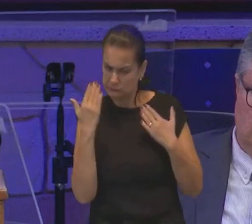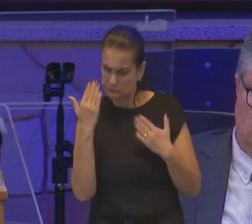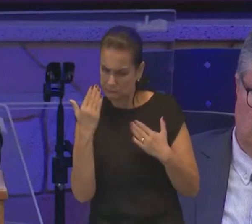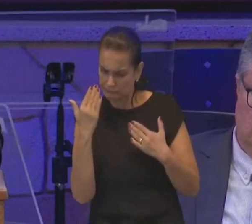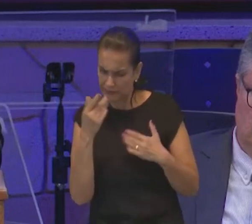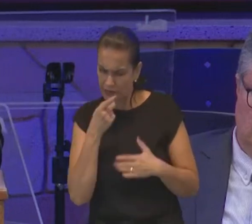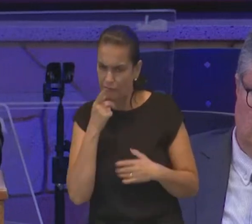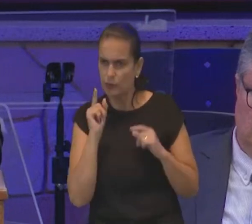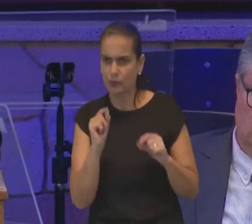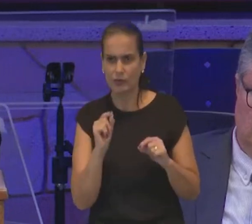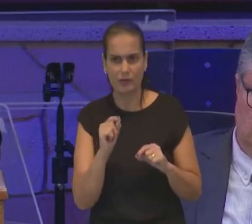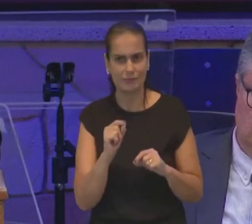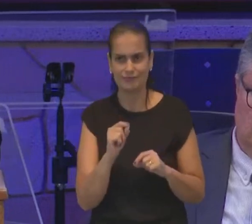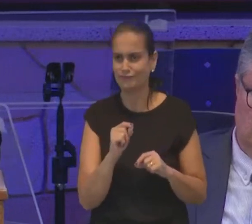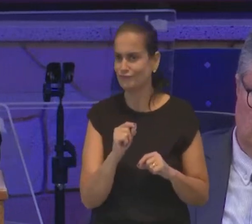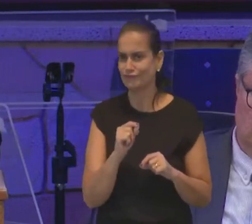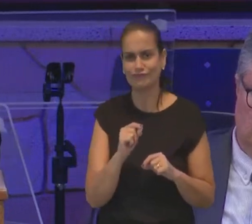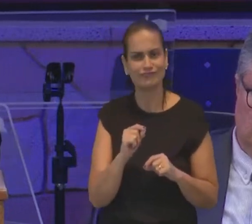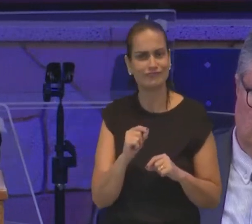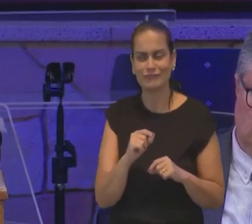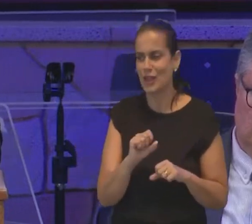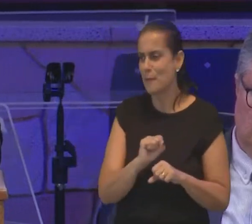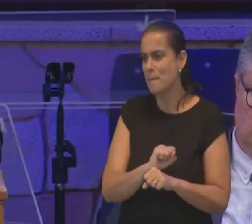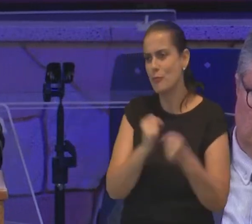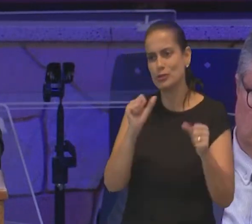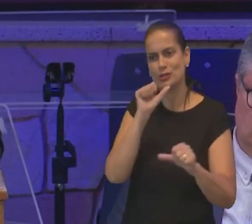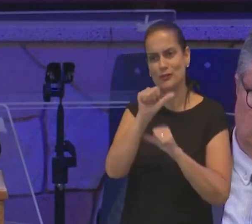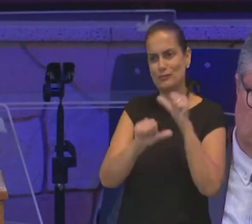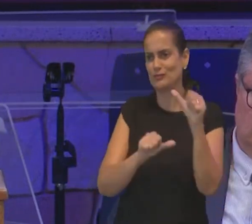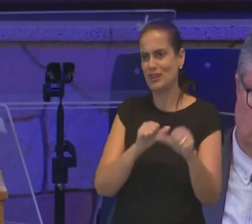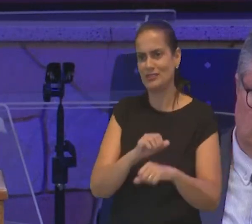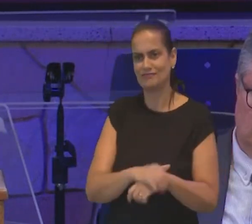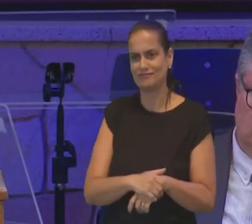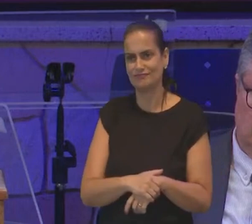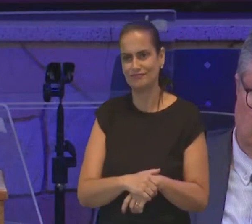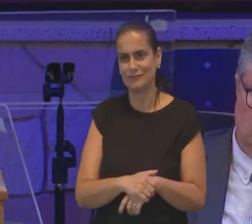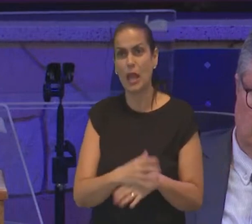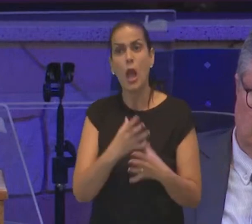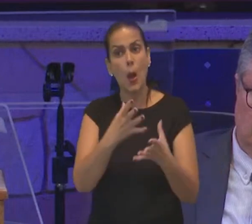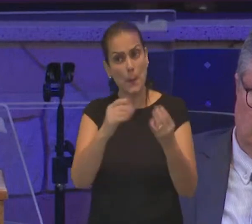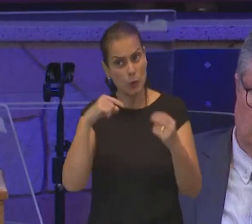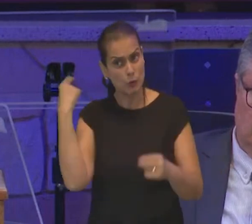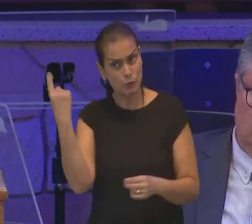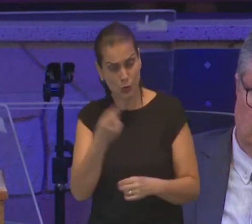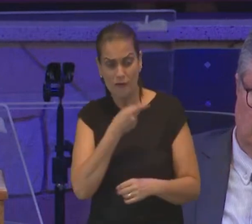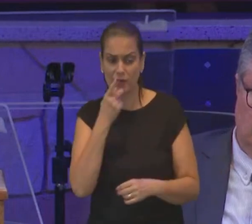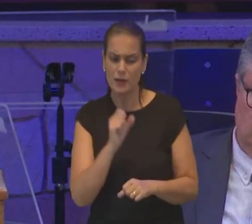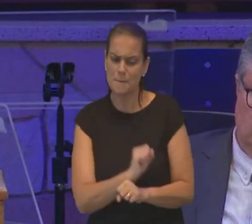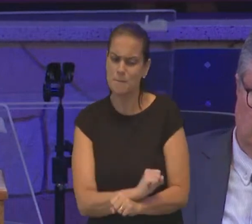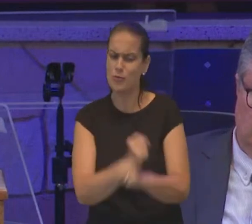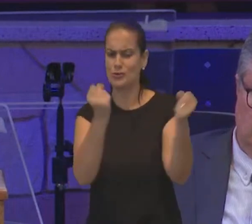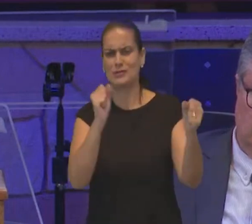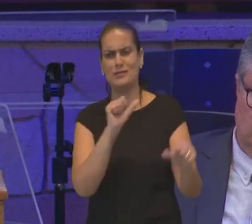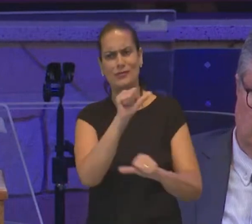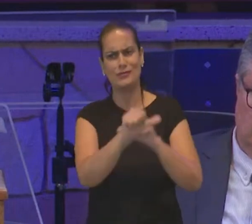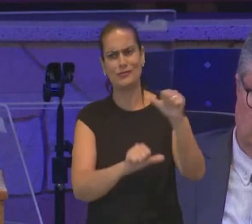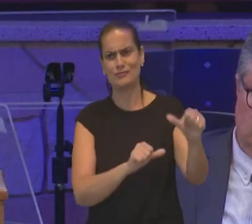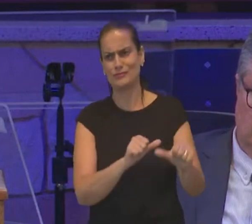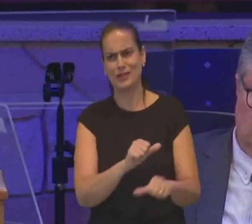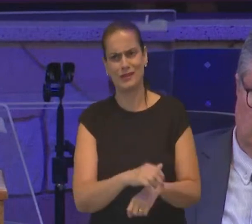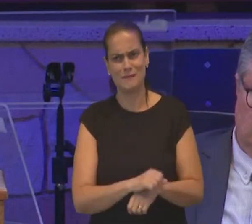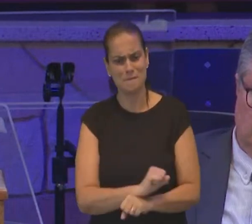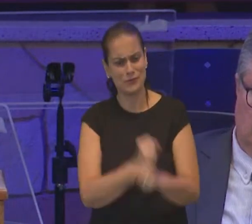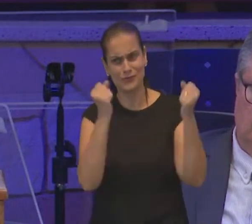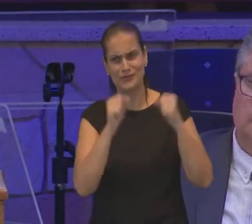diz assim: não tem jeito. Ou muitos de nós já pensou assim também.